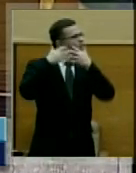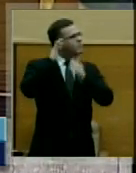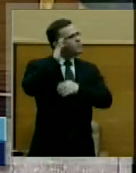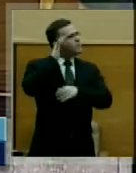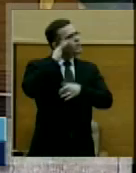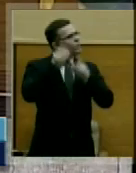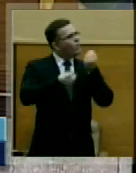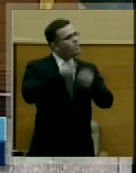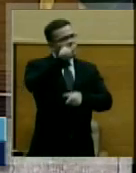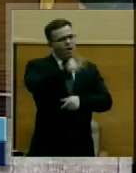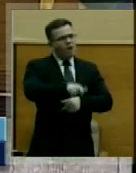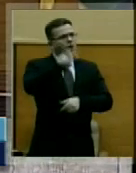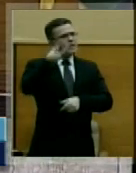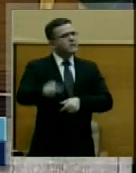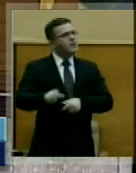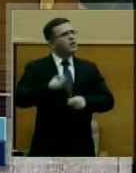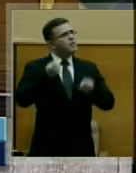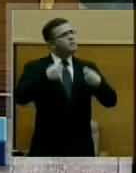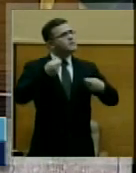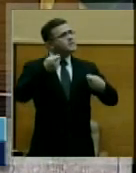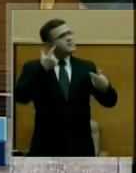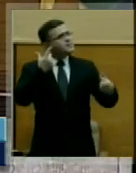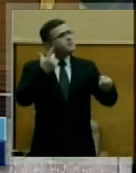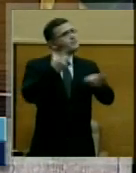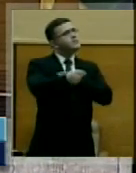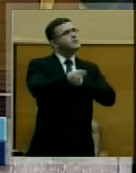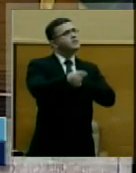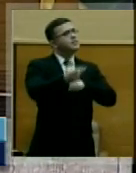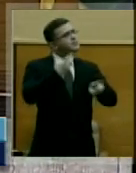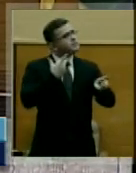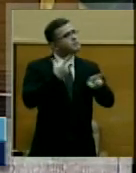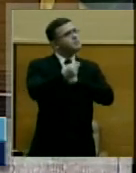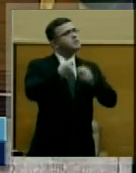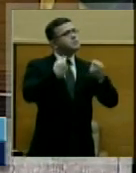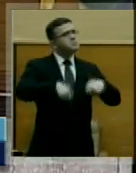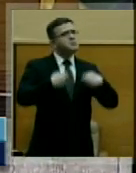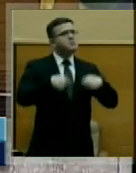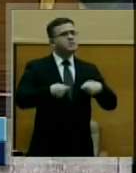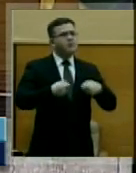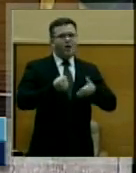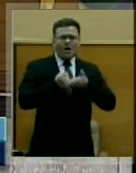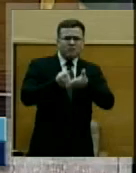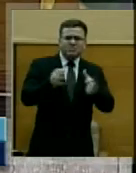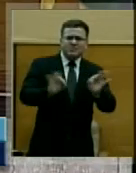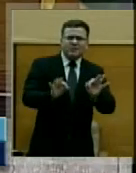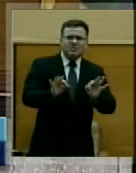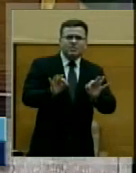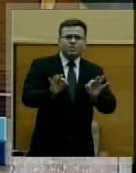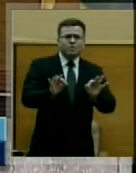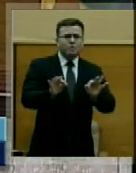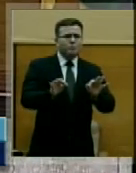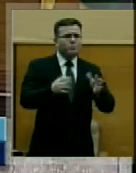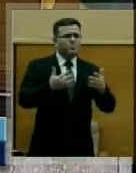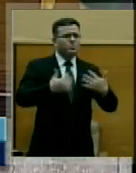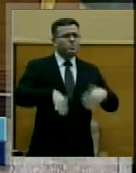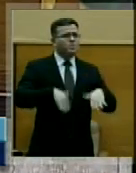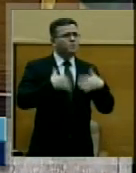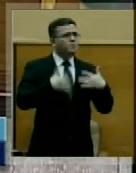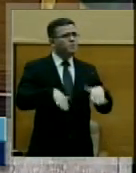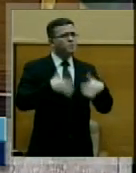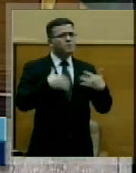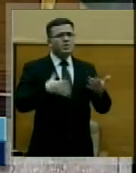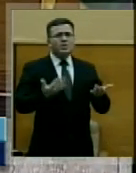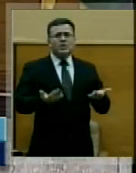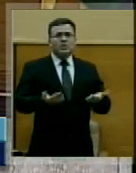nas pessoas que têm que superar essas dificuldades, mas que não têm ajuda de ninguém. Que não têm contado com o